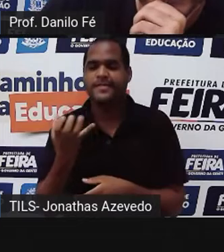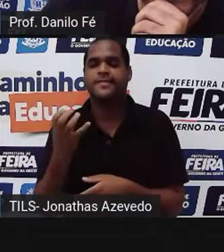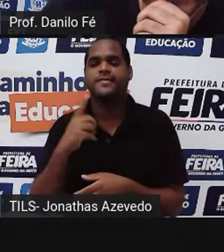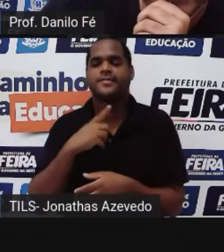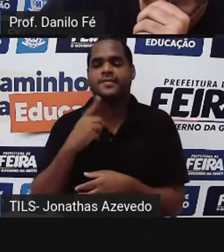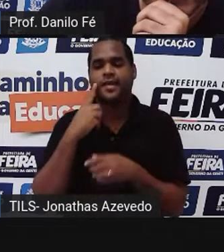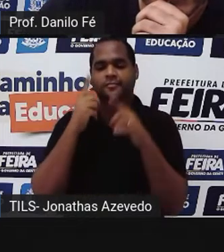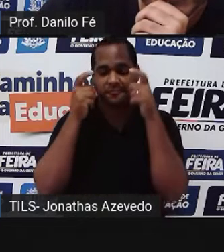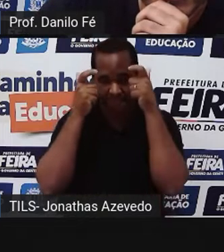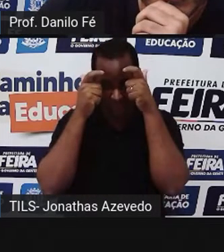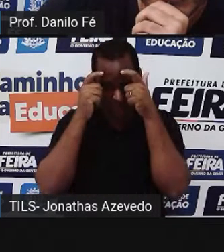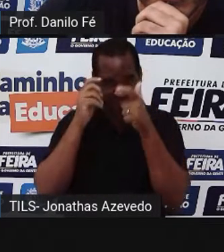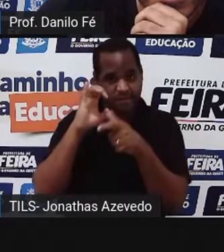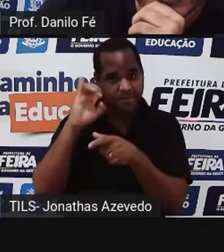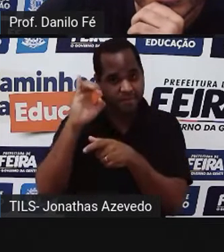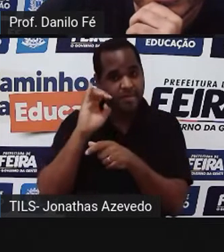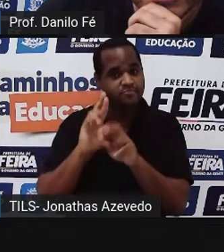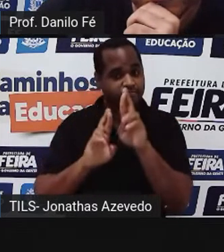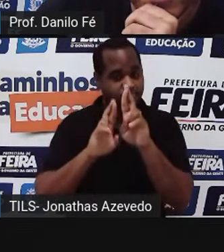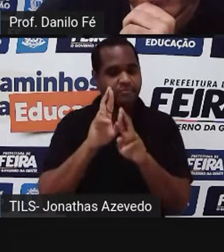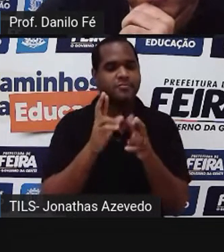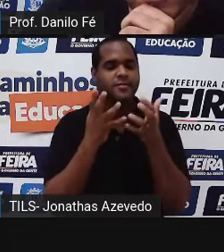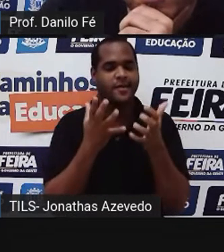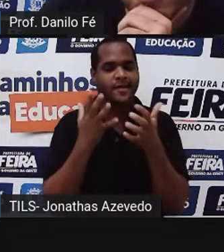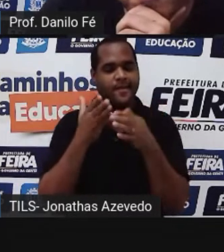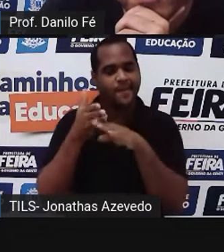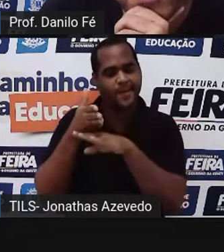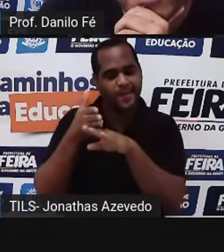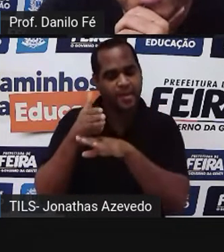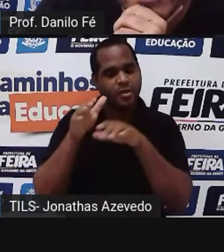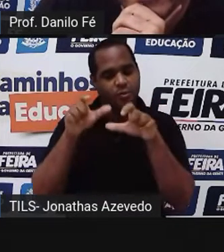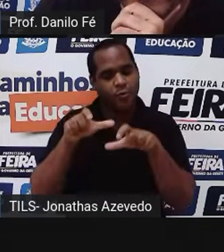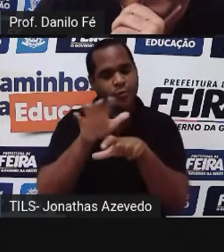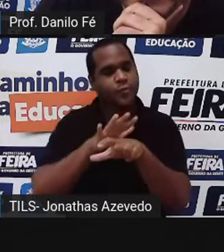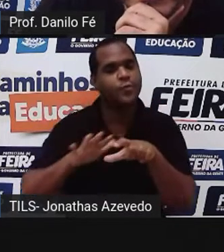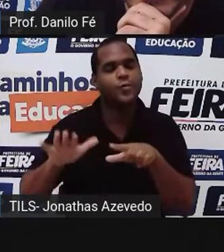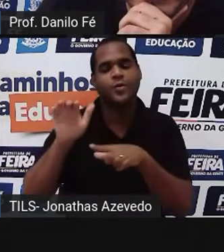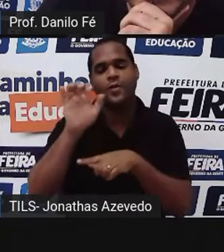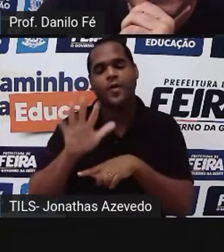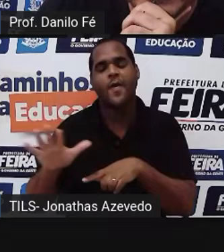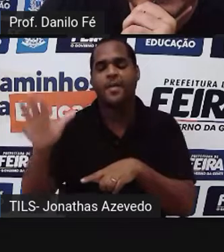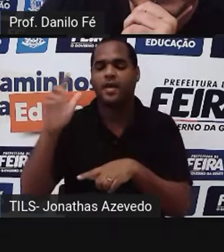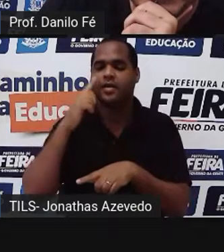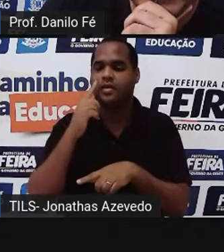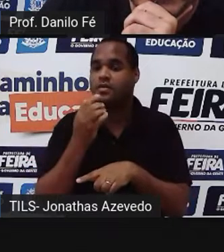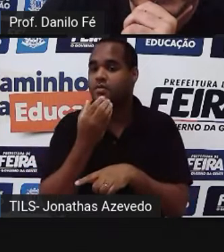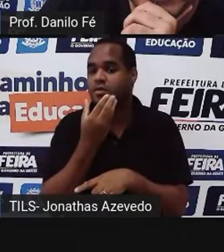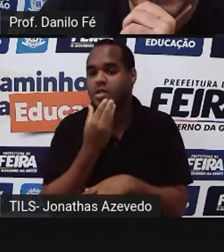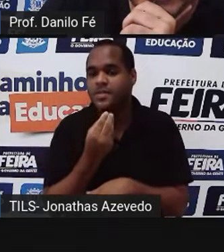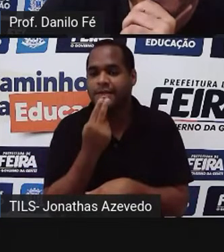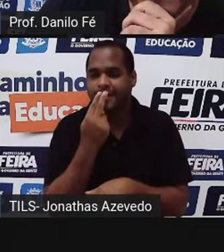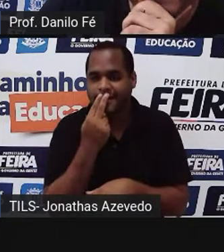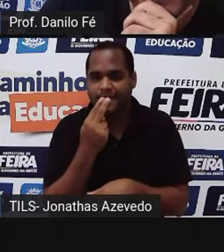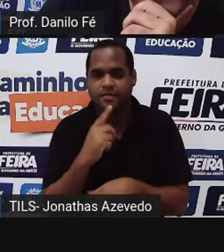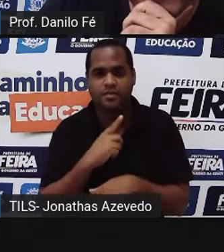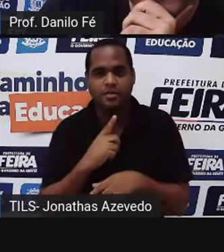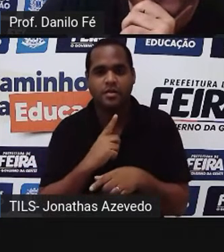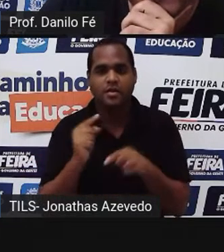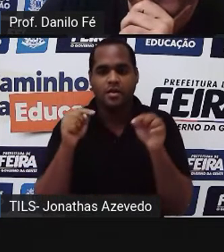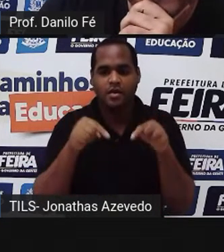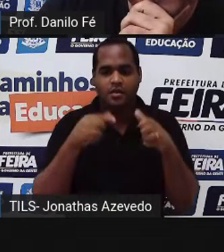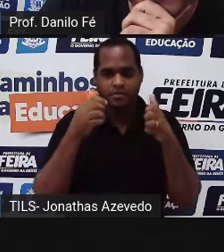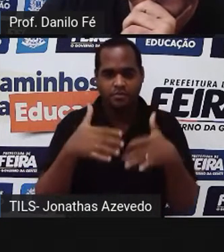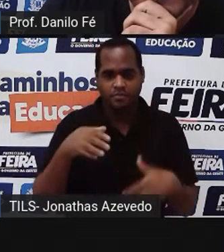um império que atingisse quase toda a Europa. E o Hitler, ele chega até aqui, perto